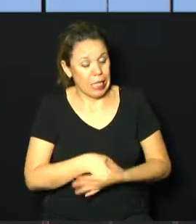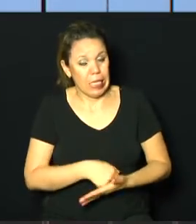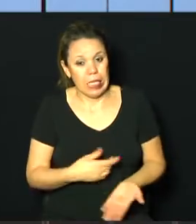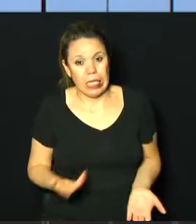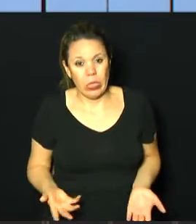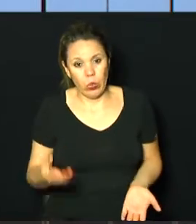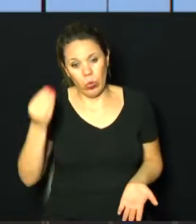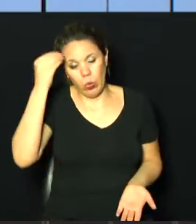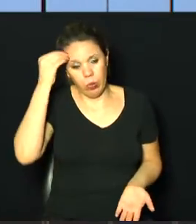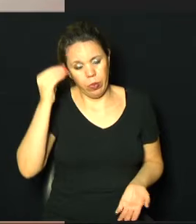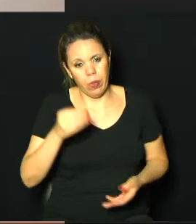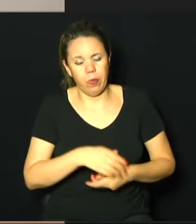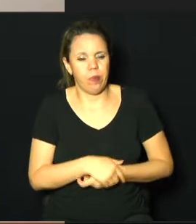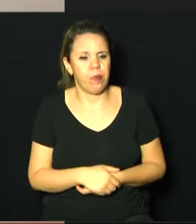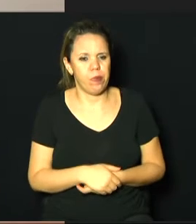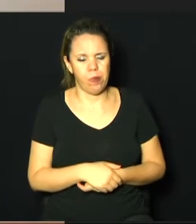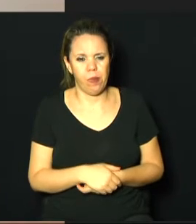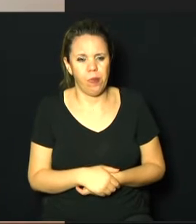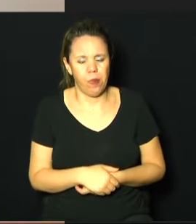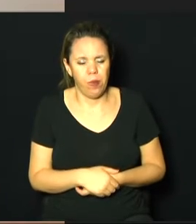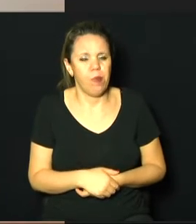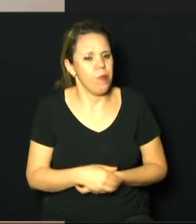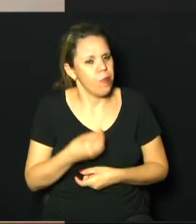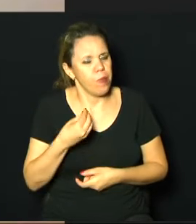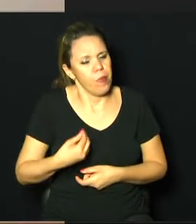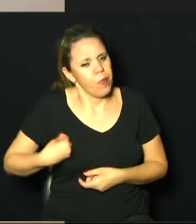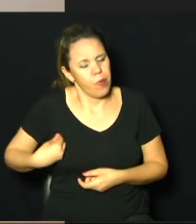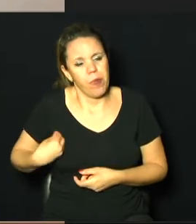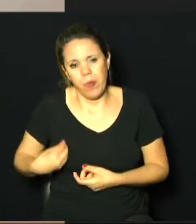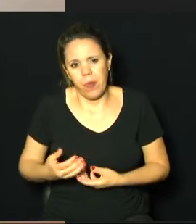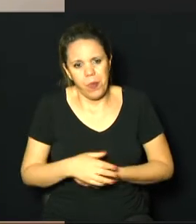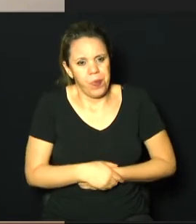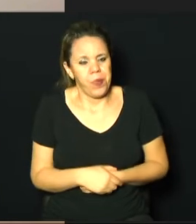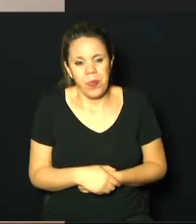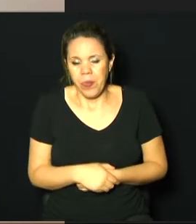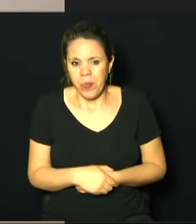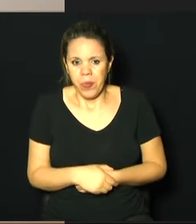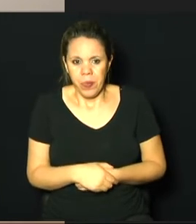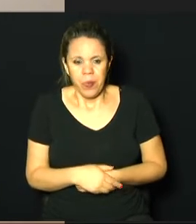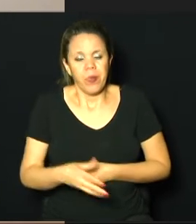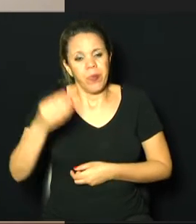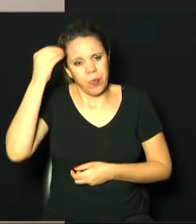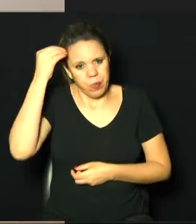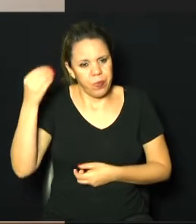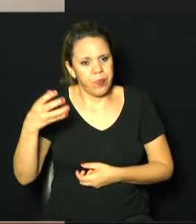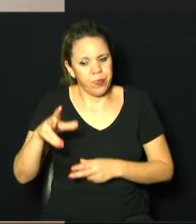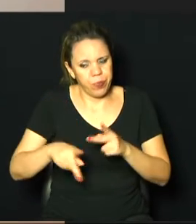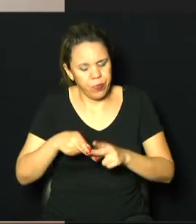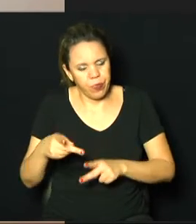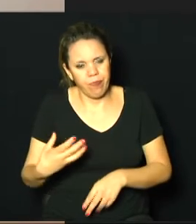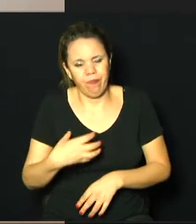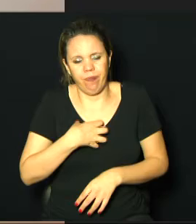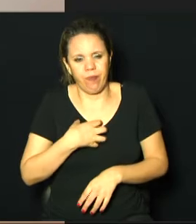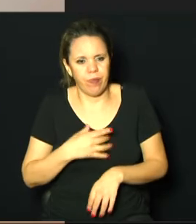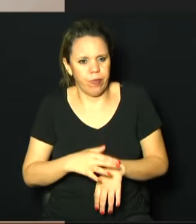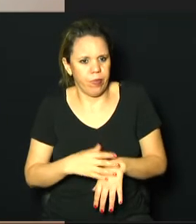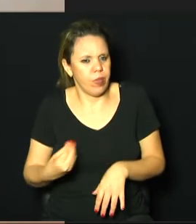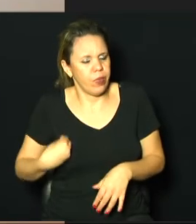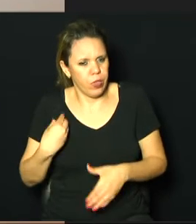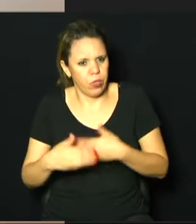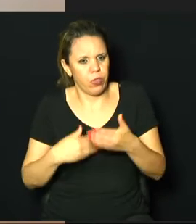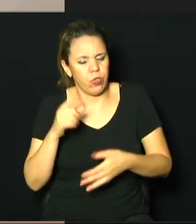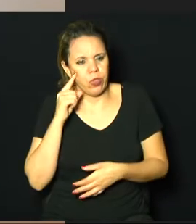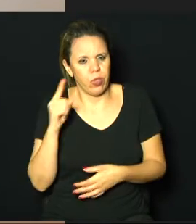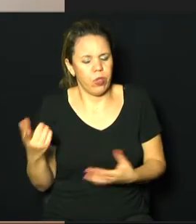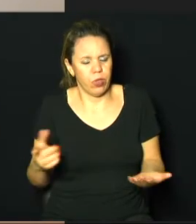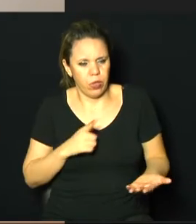se culpando. É Sem viver. cobrança, sem culpa. A cobrança e a culpa adoece. Então, é viver o dia a dia.